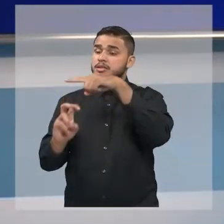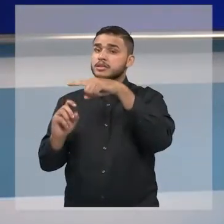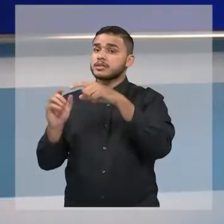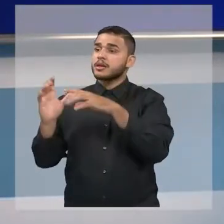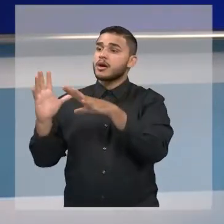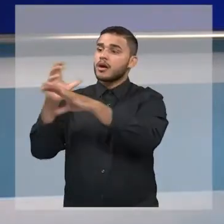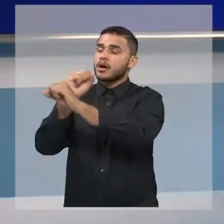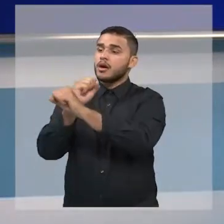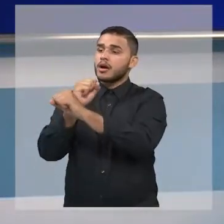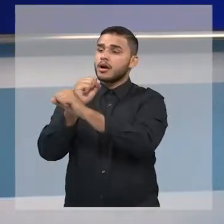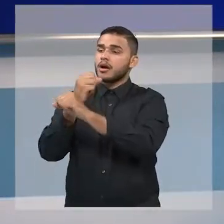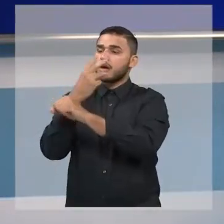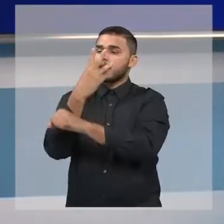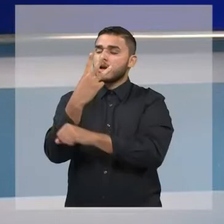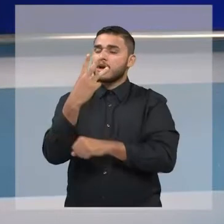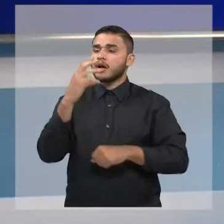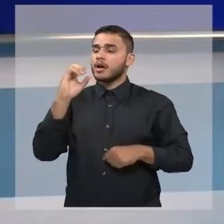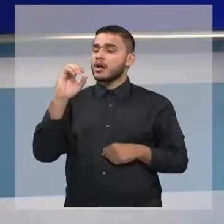questão é política.